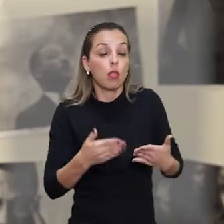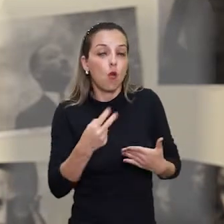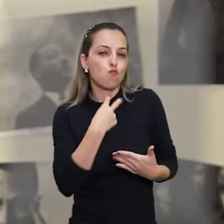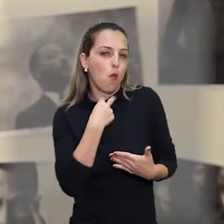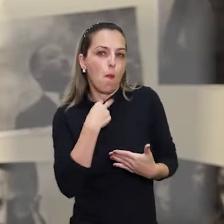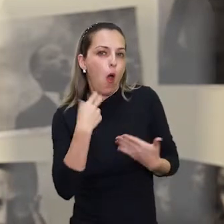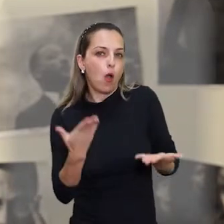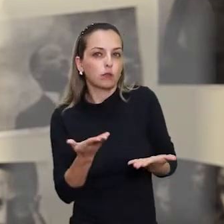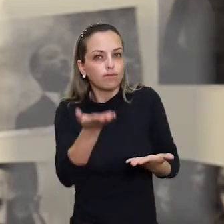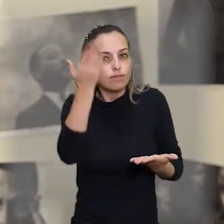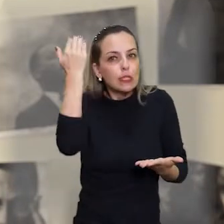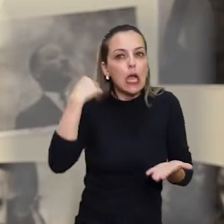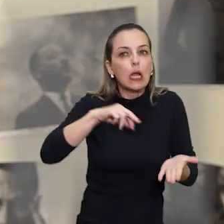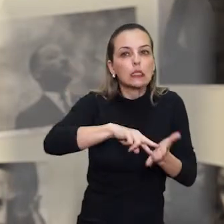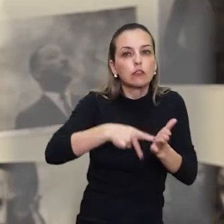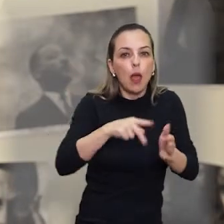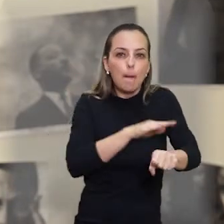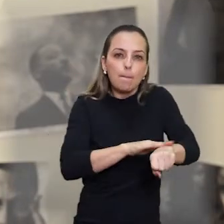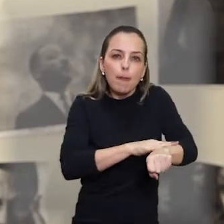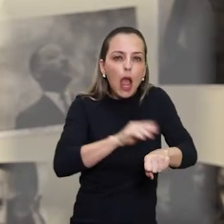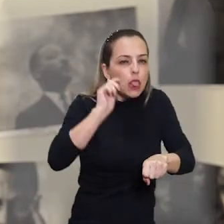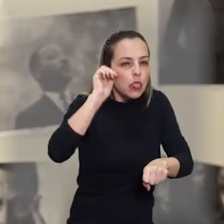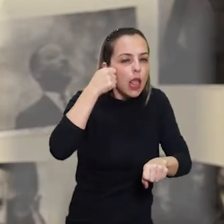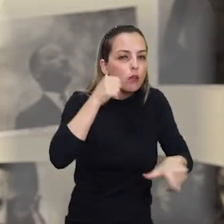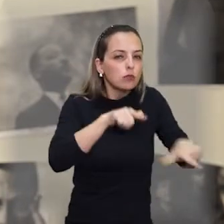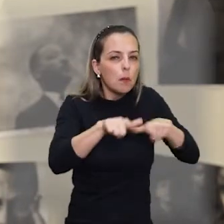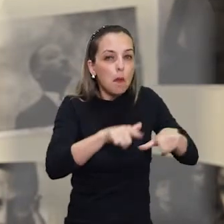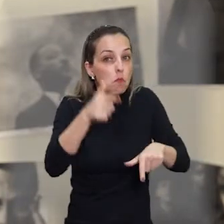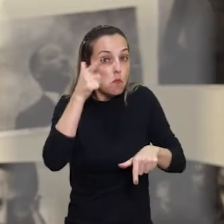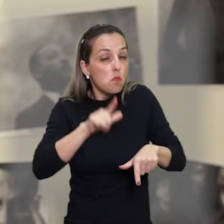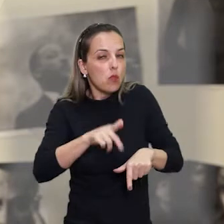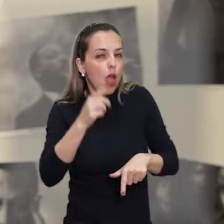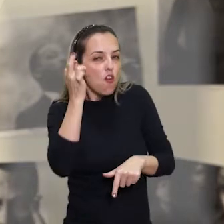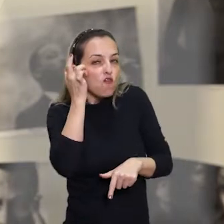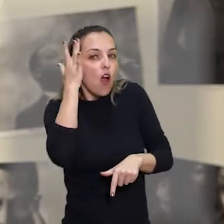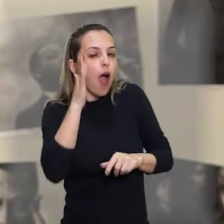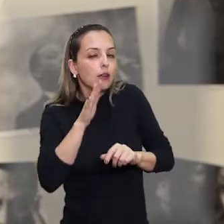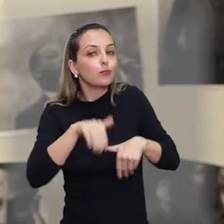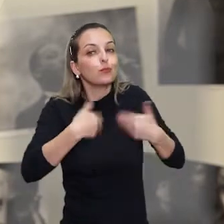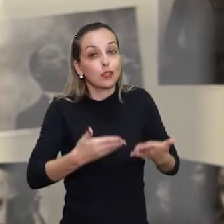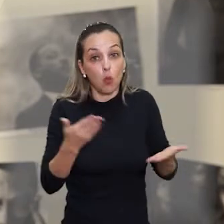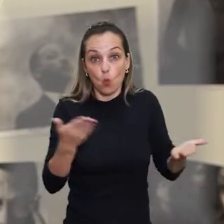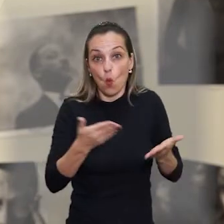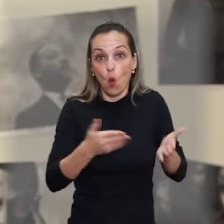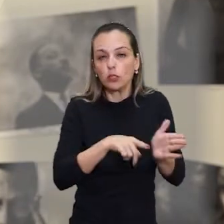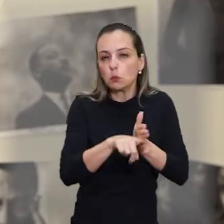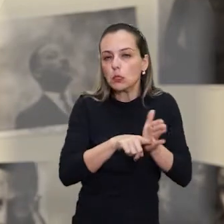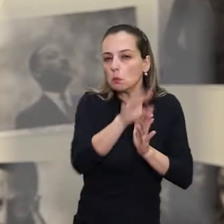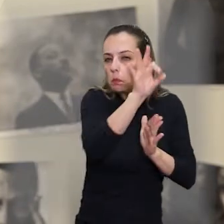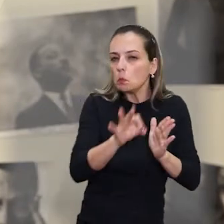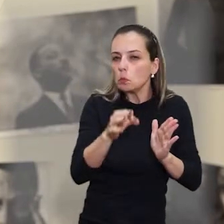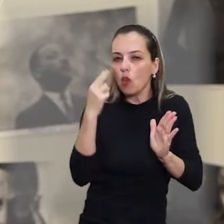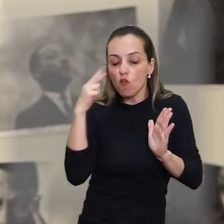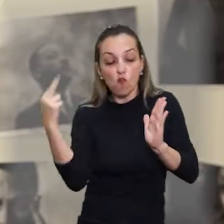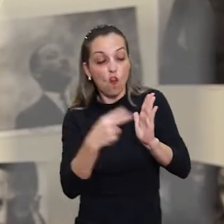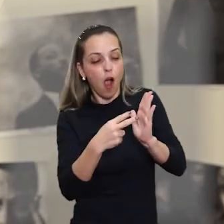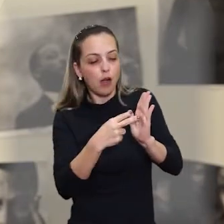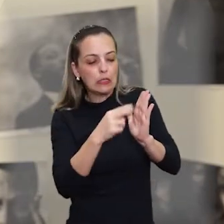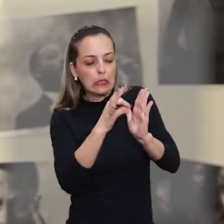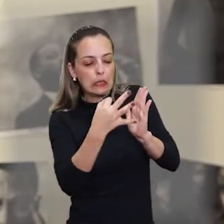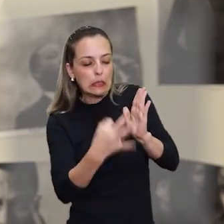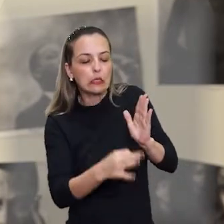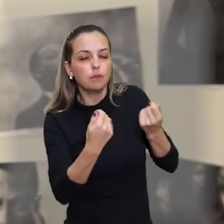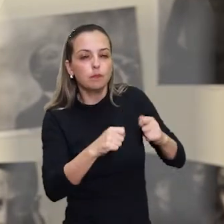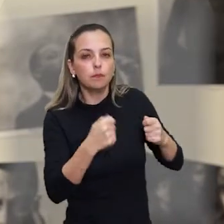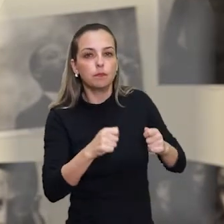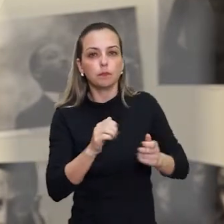pode, como em algum momento era quase que sinônimo de vaga garantida de emprego posterior, essa já não é uma realidade do Brasil, então a gente tem que tomar cuidado para não